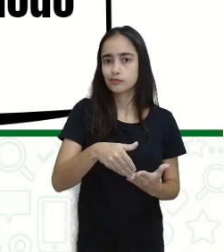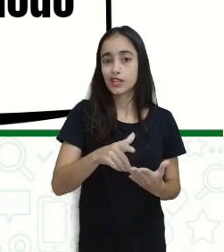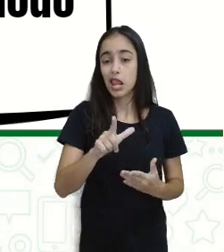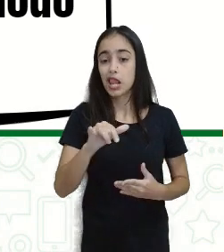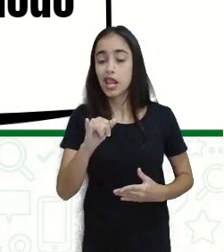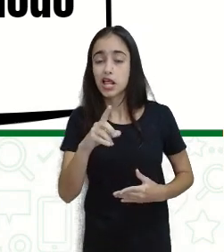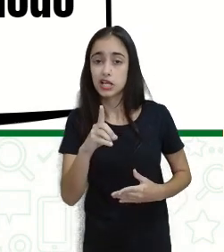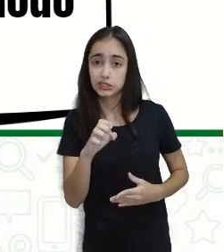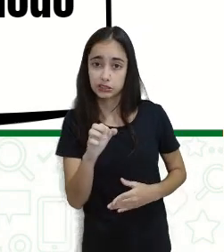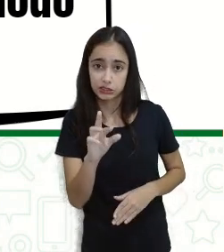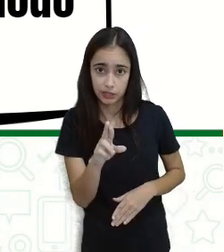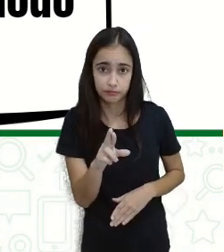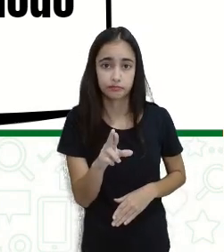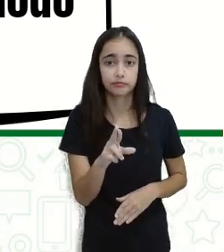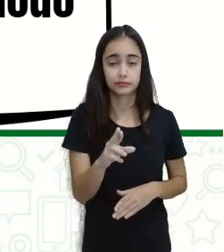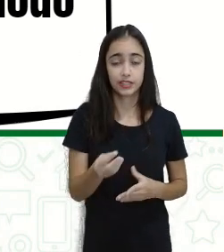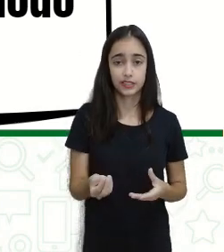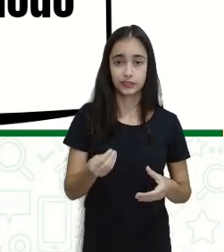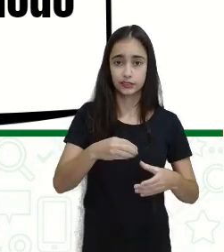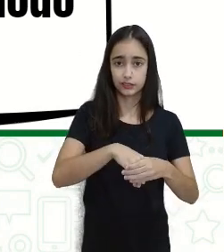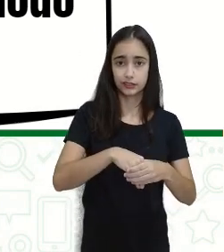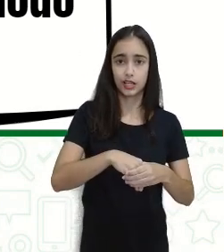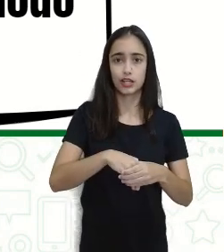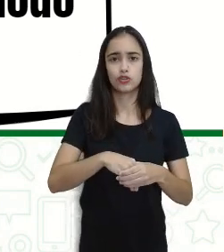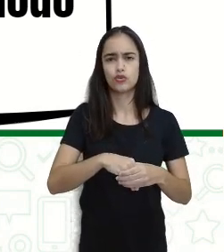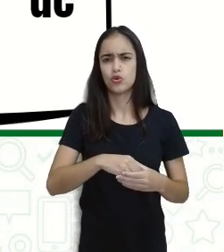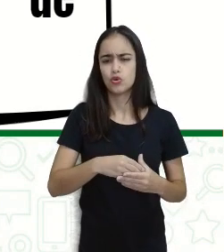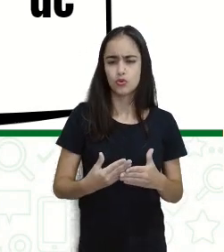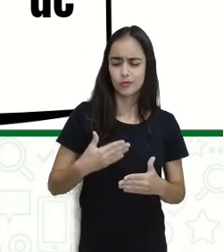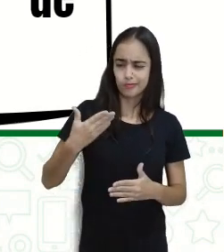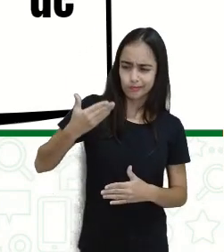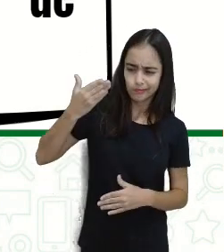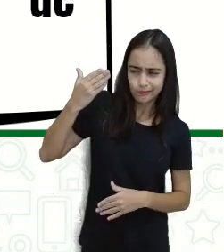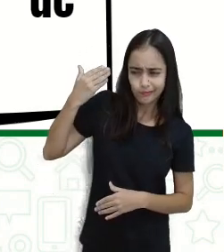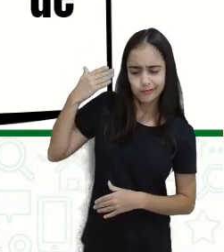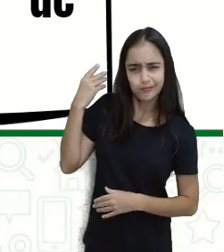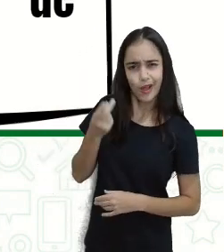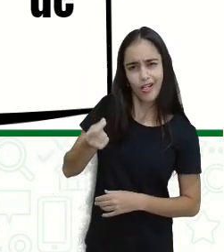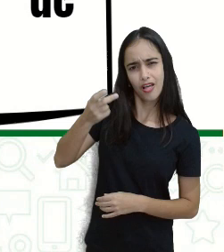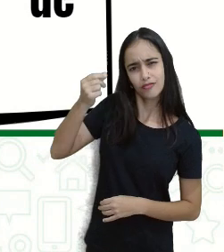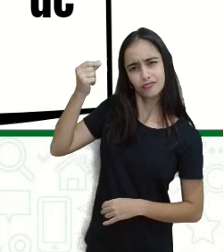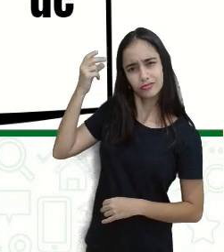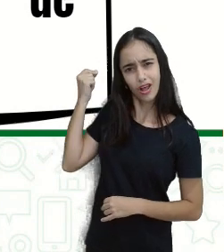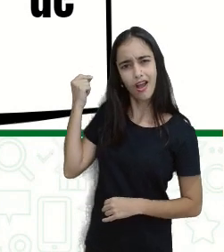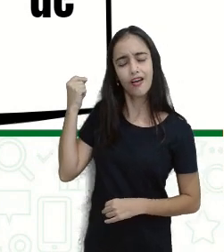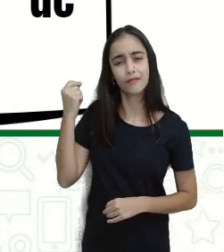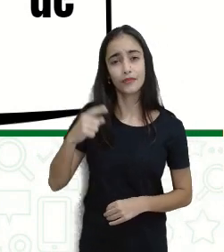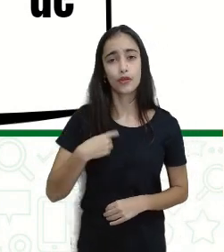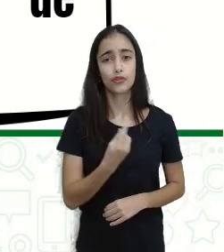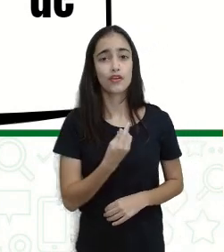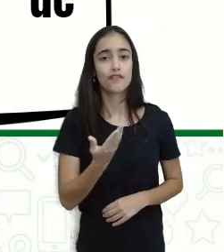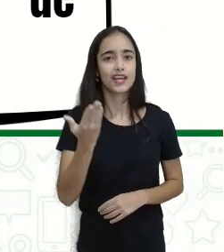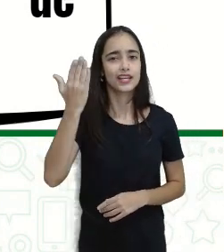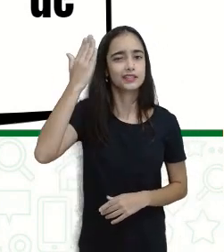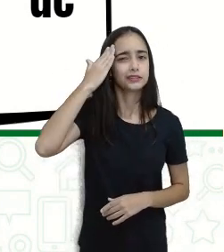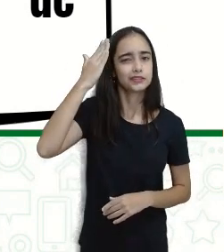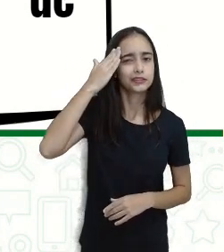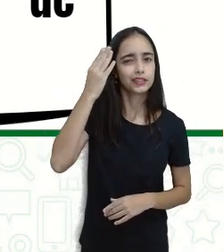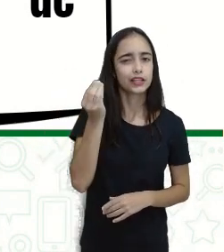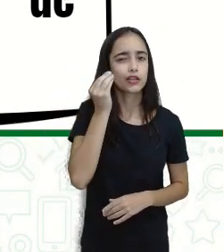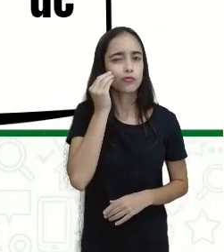foi o maior dos quilombos do período colonial. Então a gente vai tentar entender o que era um quilombo